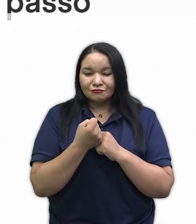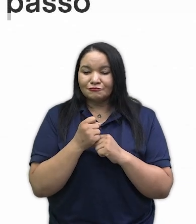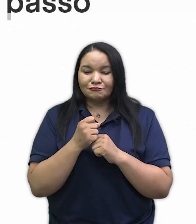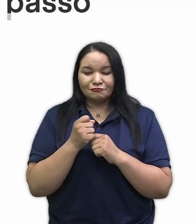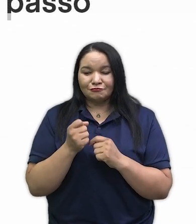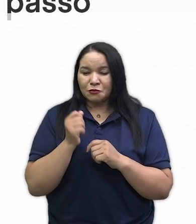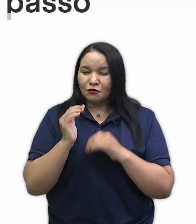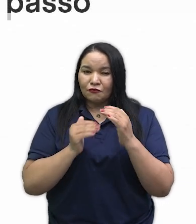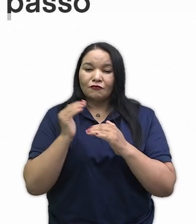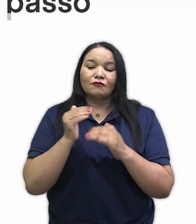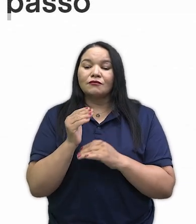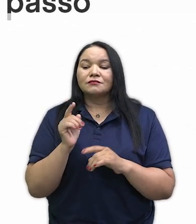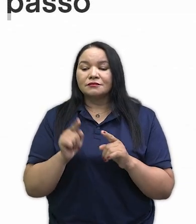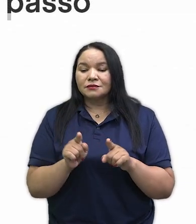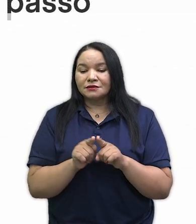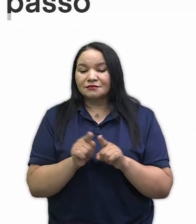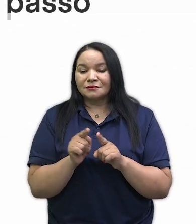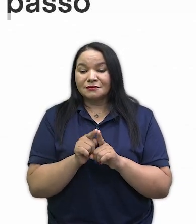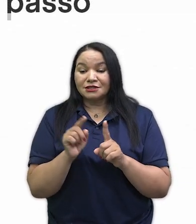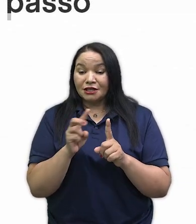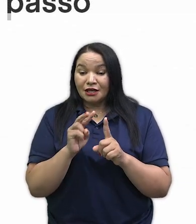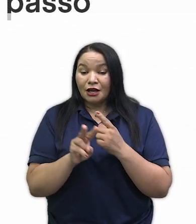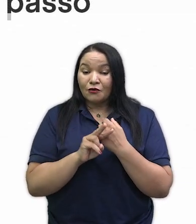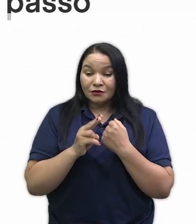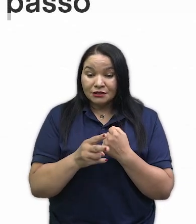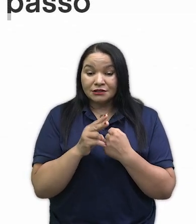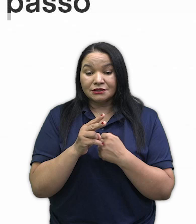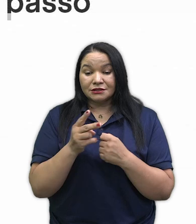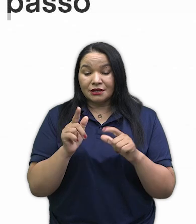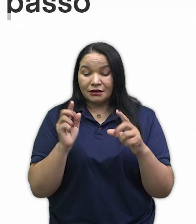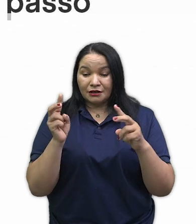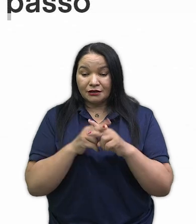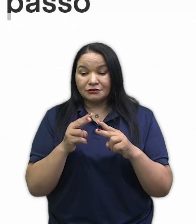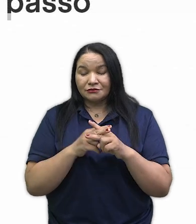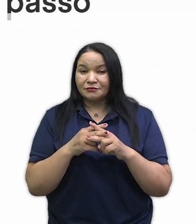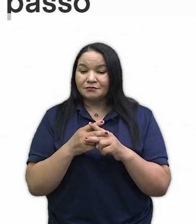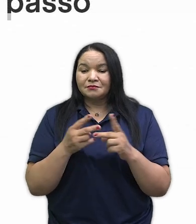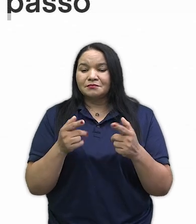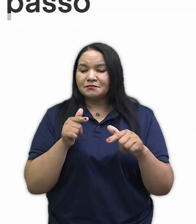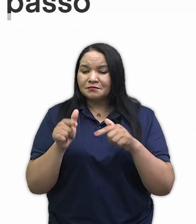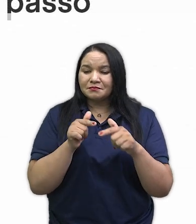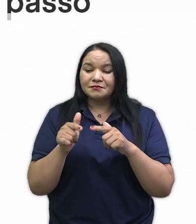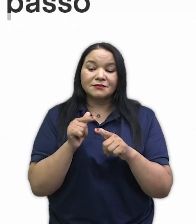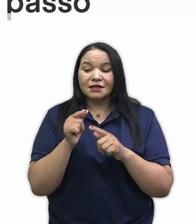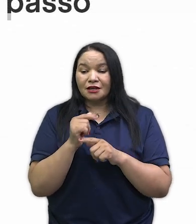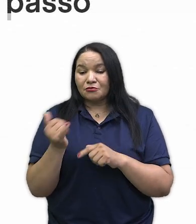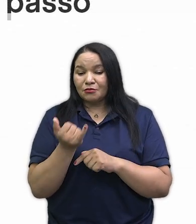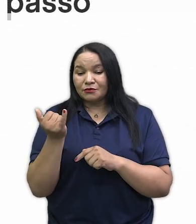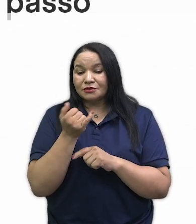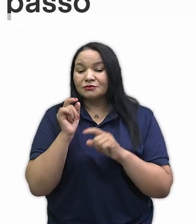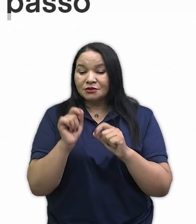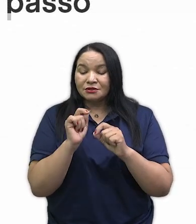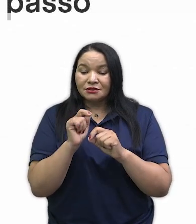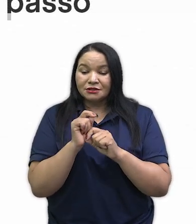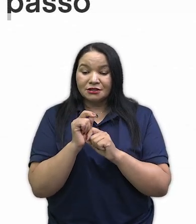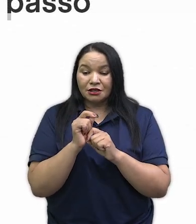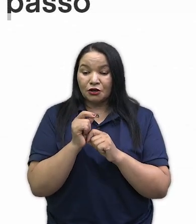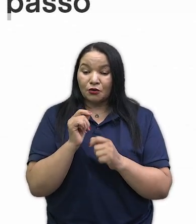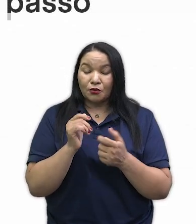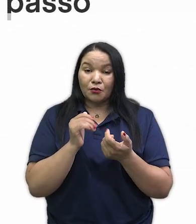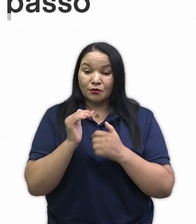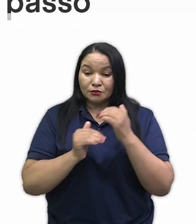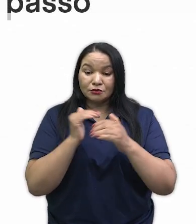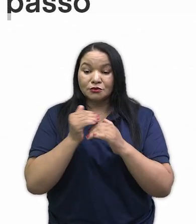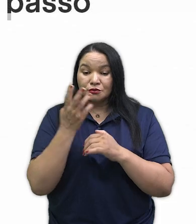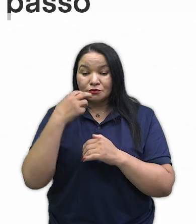a sociedade. Reconhecer as lutas como práticas acessíveis a todos é um passo importante para construir uma